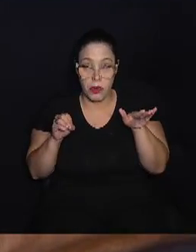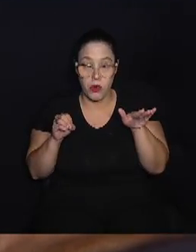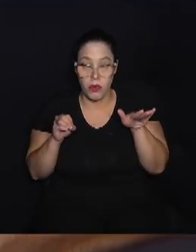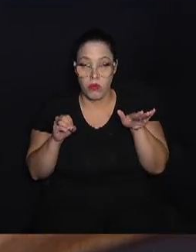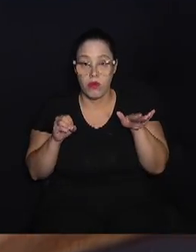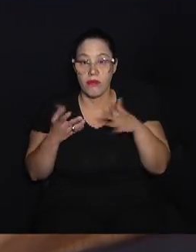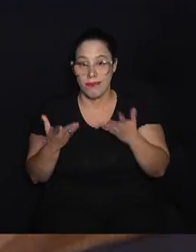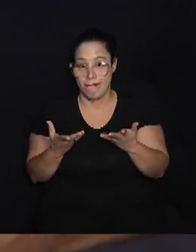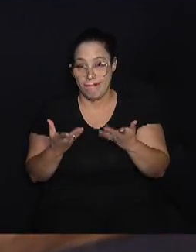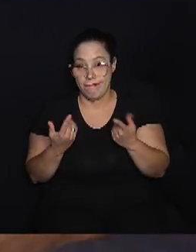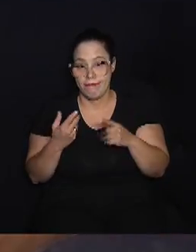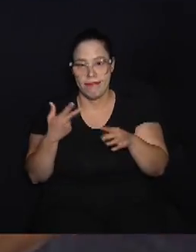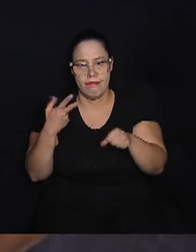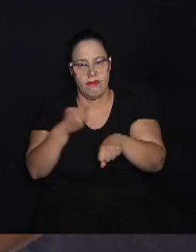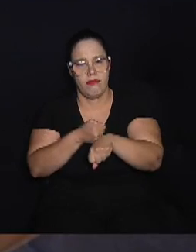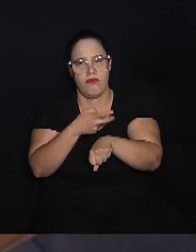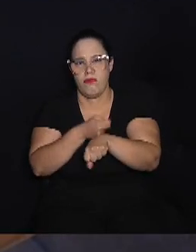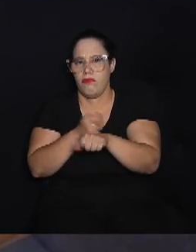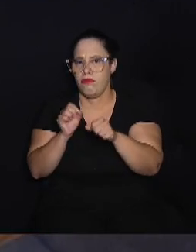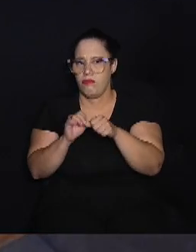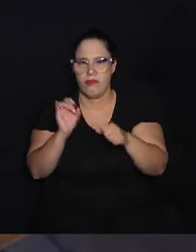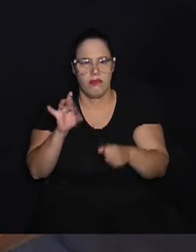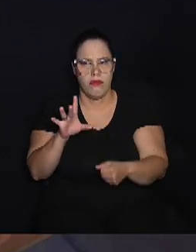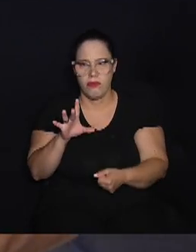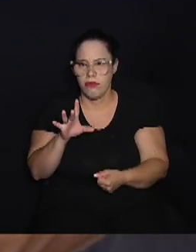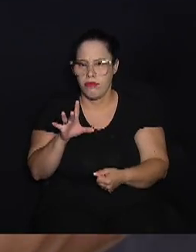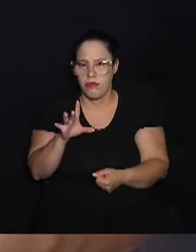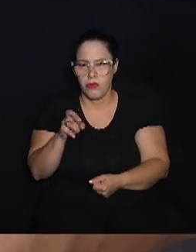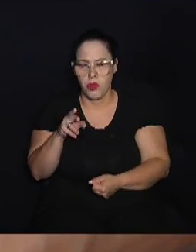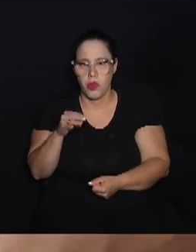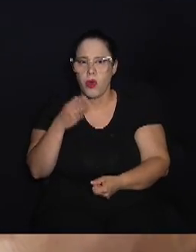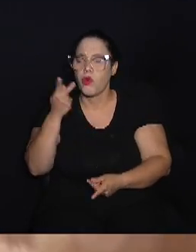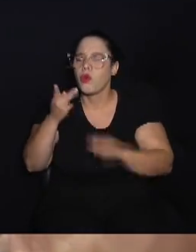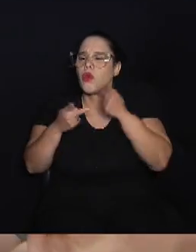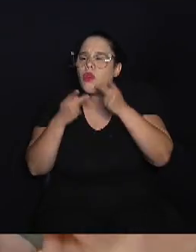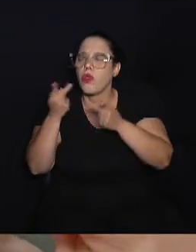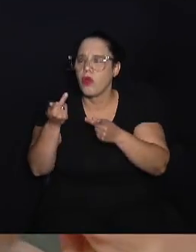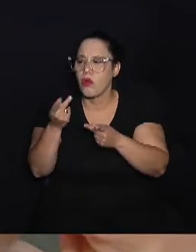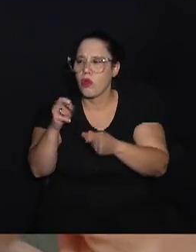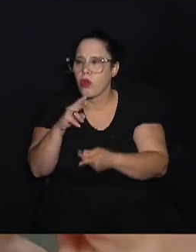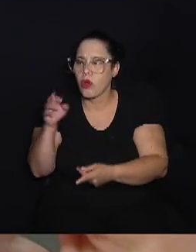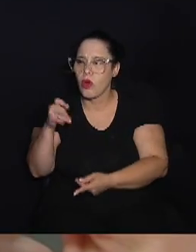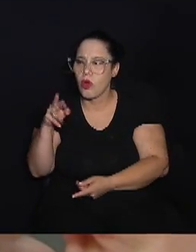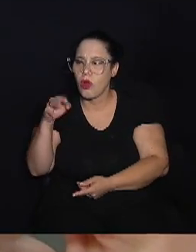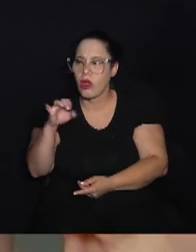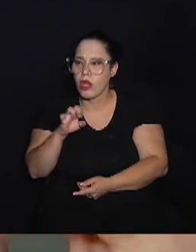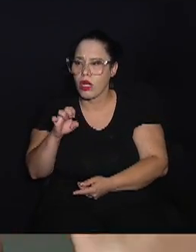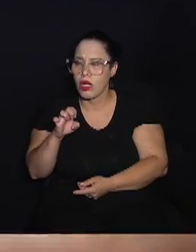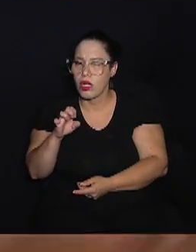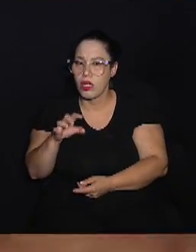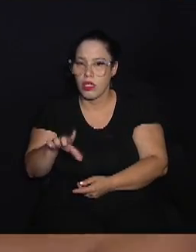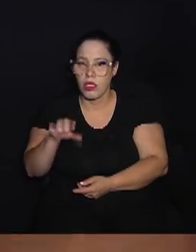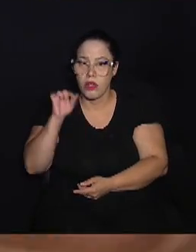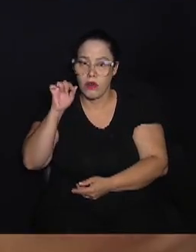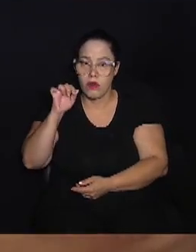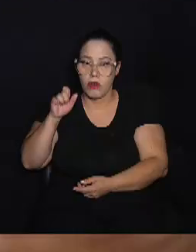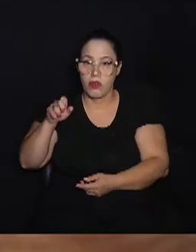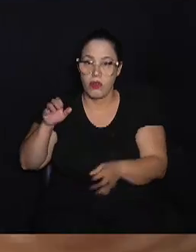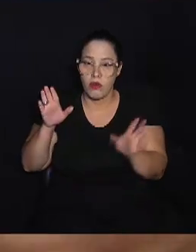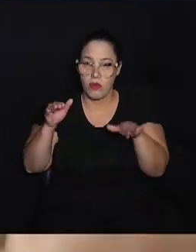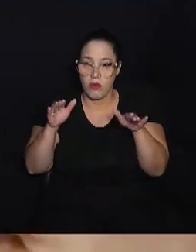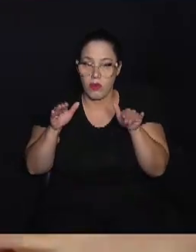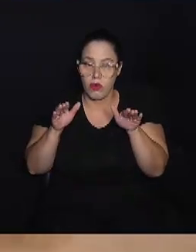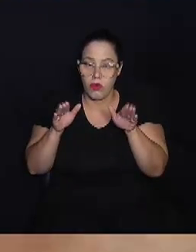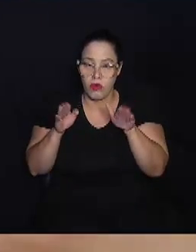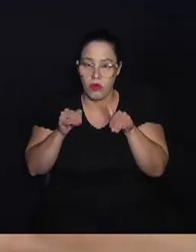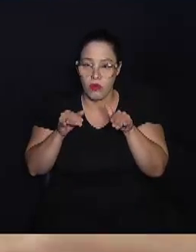né? Mas essa vacinação é feita só quando o tutor relata para nós a zoonose, a gente vai recolher um morcego e teve contato com um